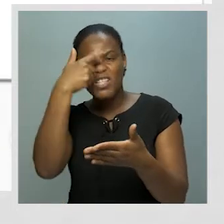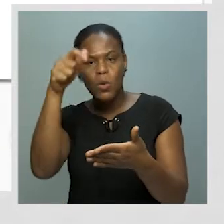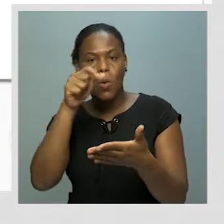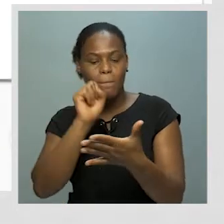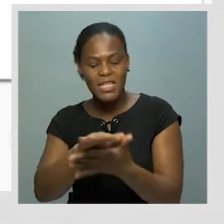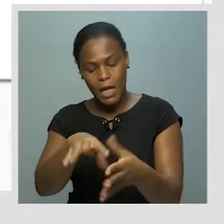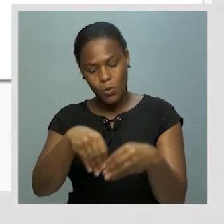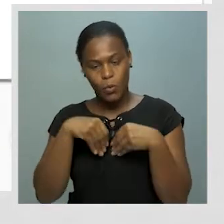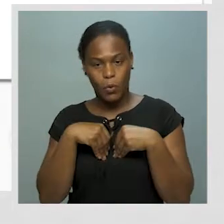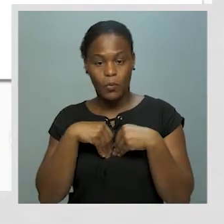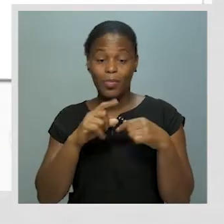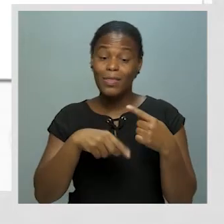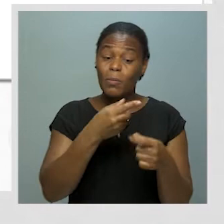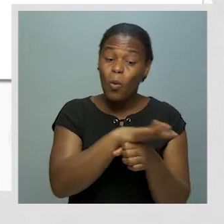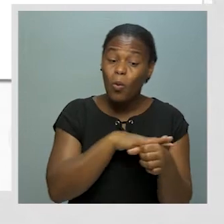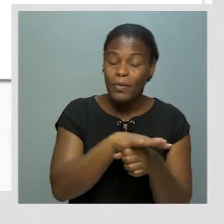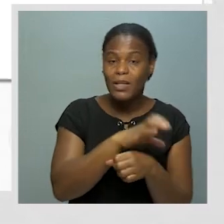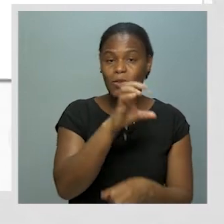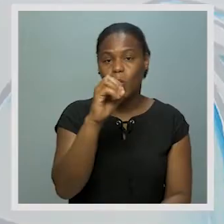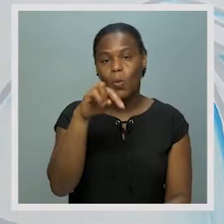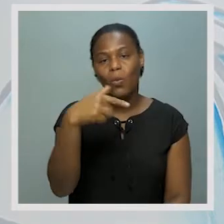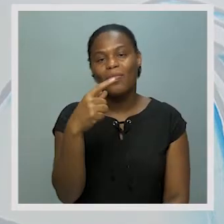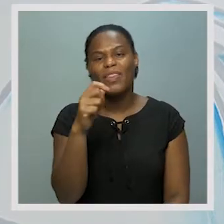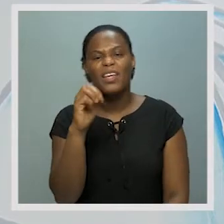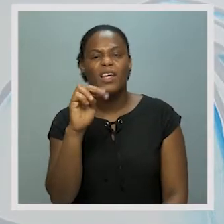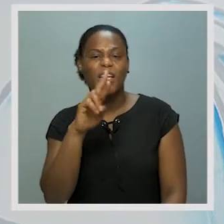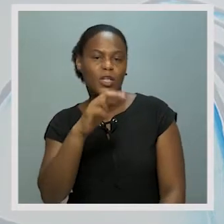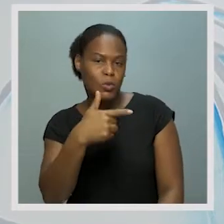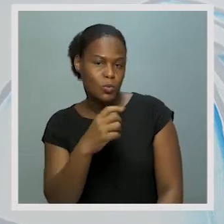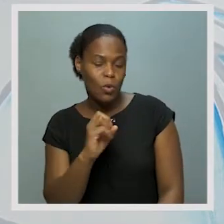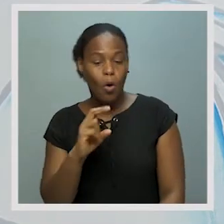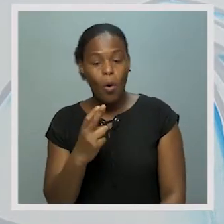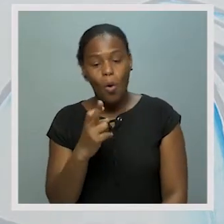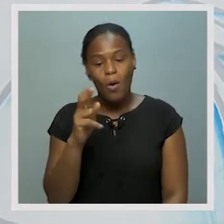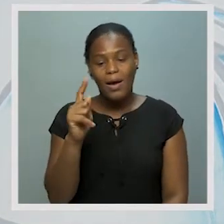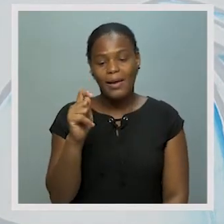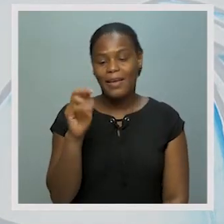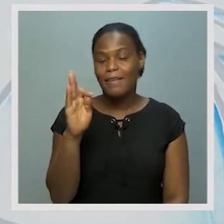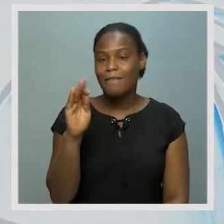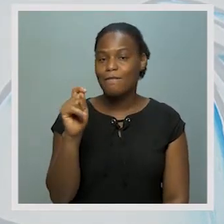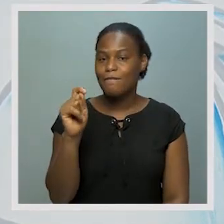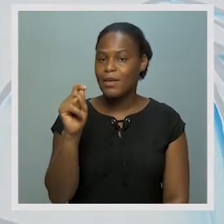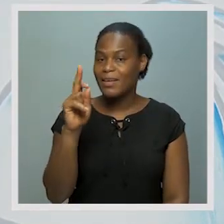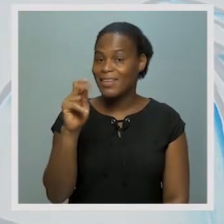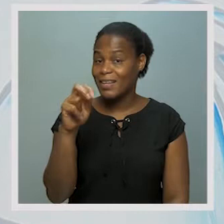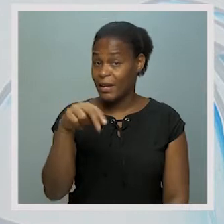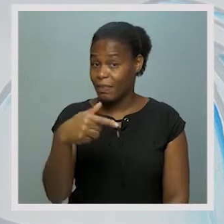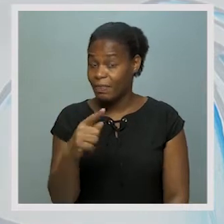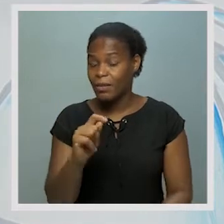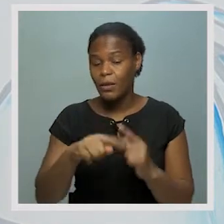temos o contexto ou referente, algumas pessoas preferem chamar contexto referencial, temos aqui o